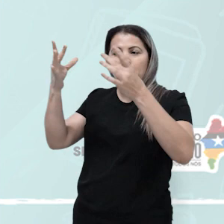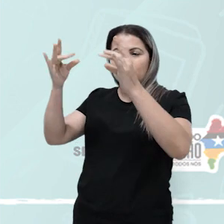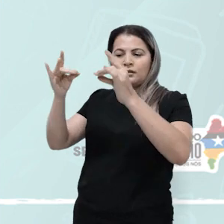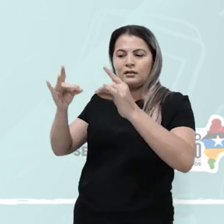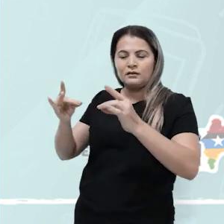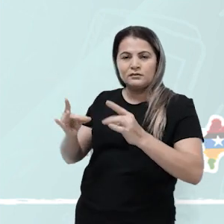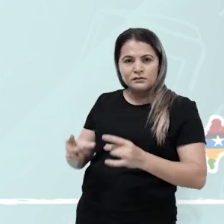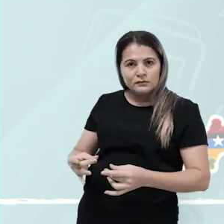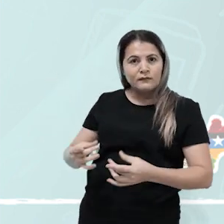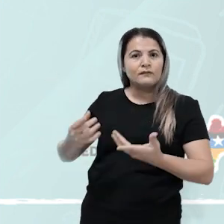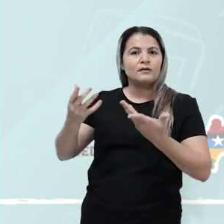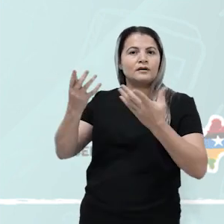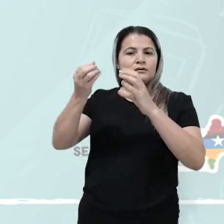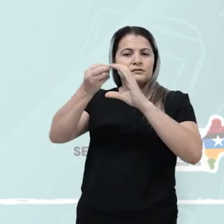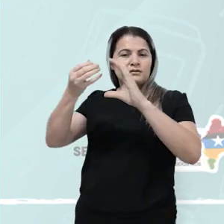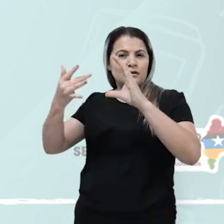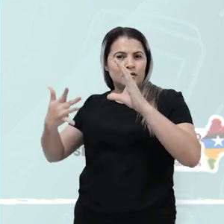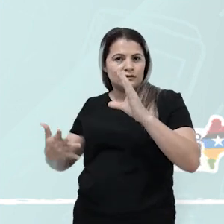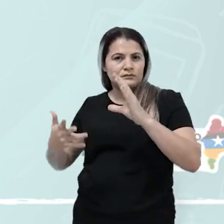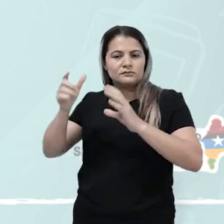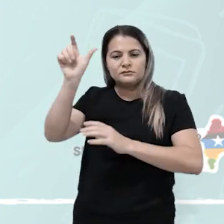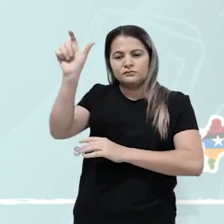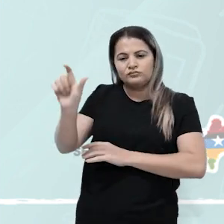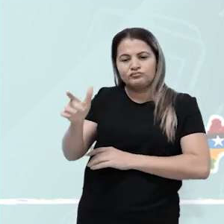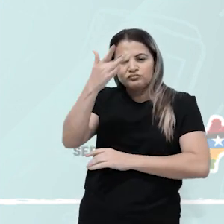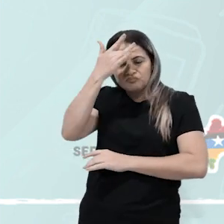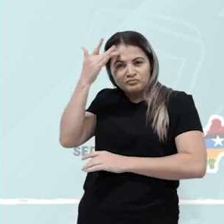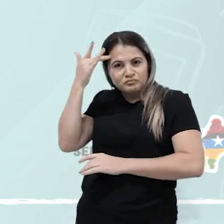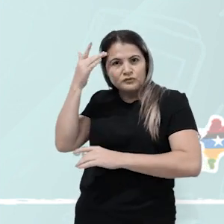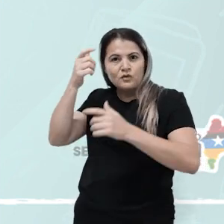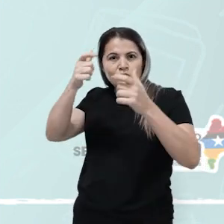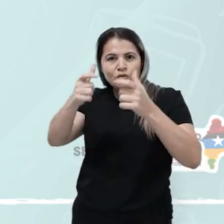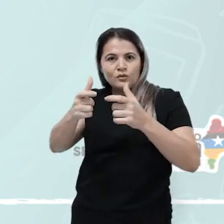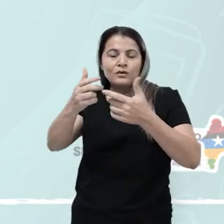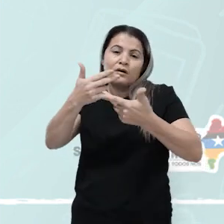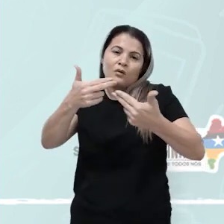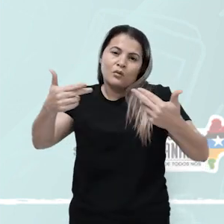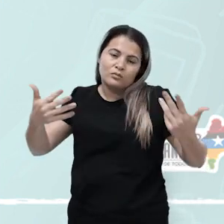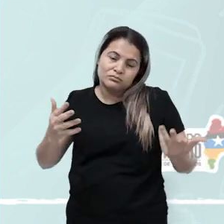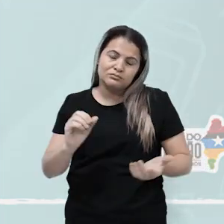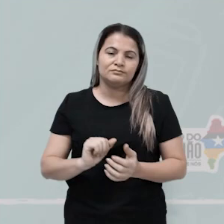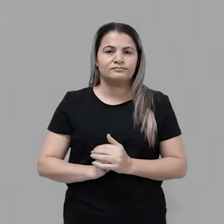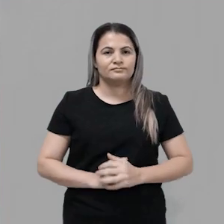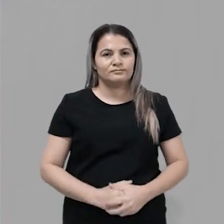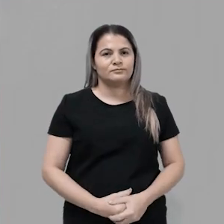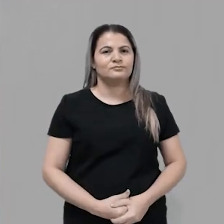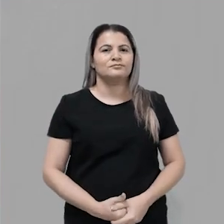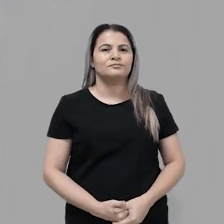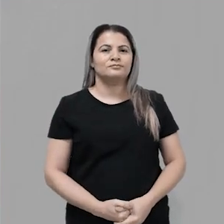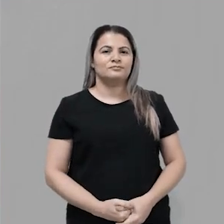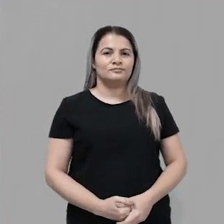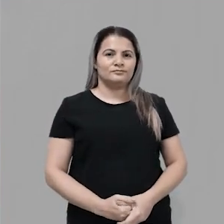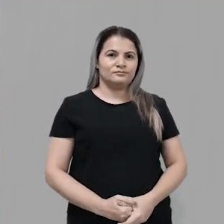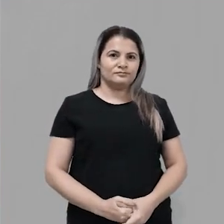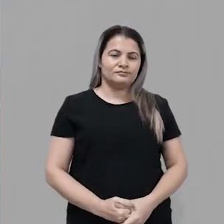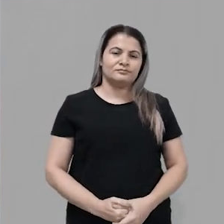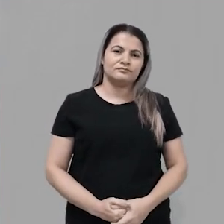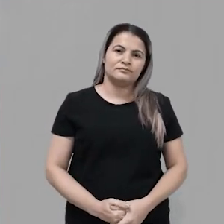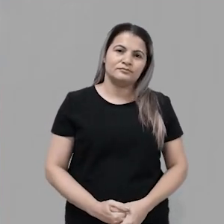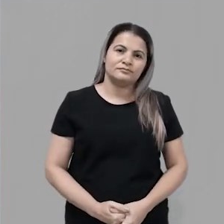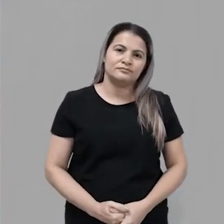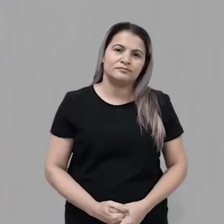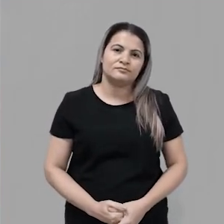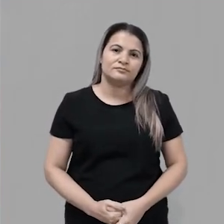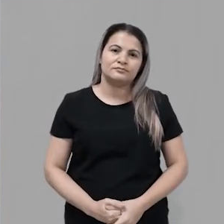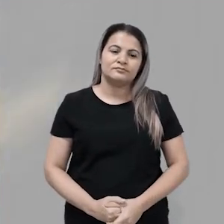O que é um adjetivo? É uma palavra que nós usamos para descrever uma pessoa, um lugar